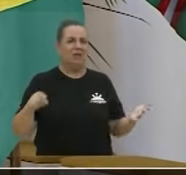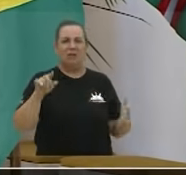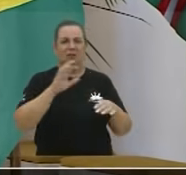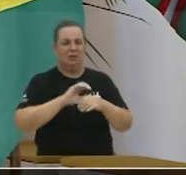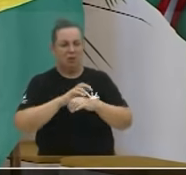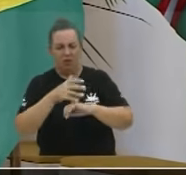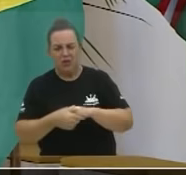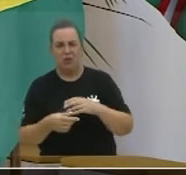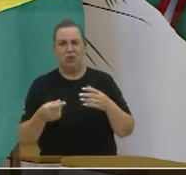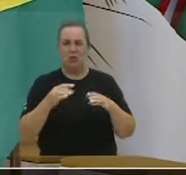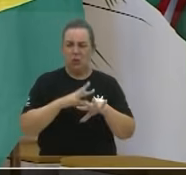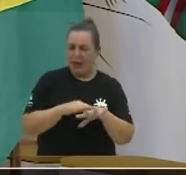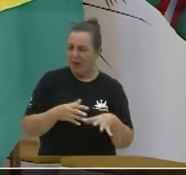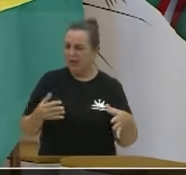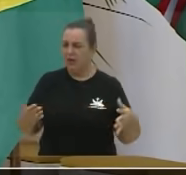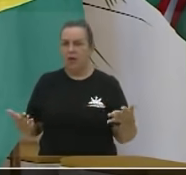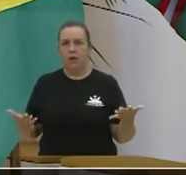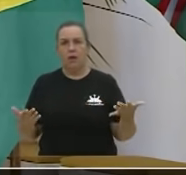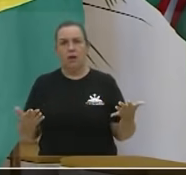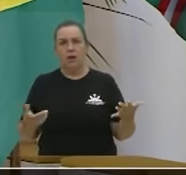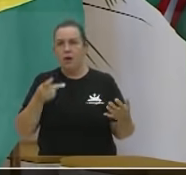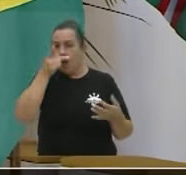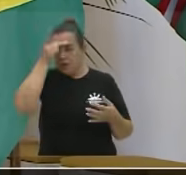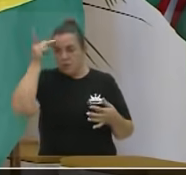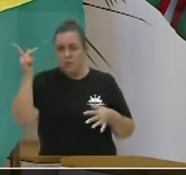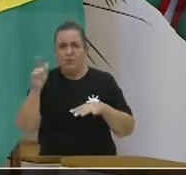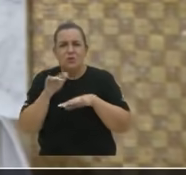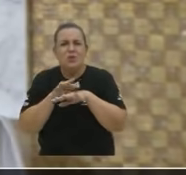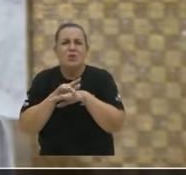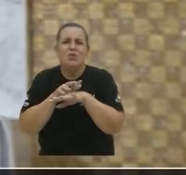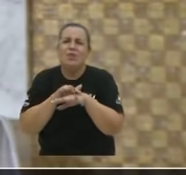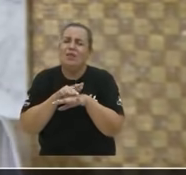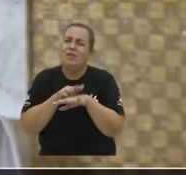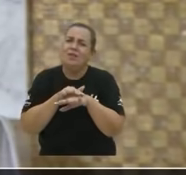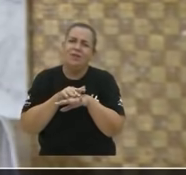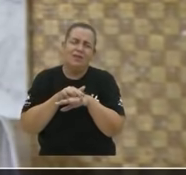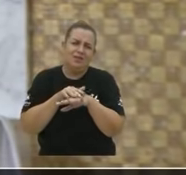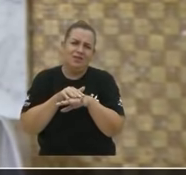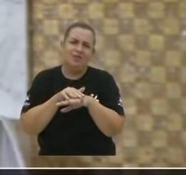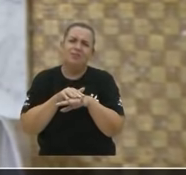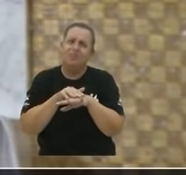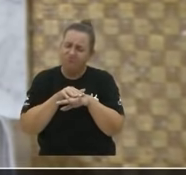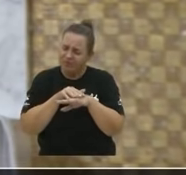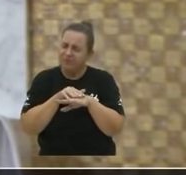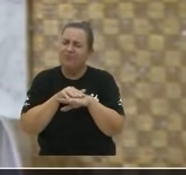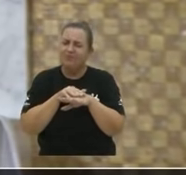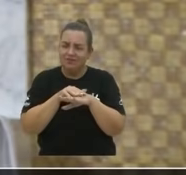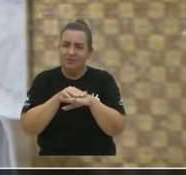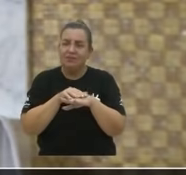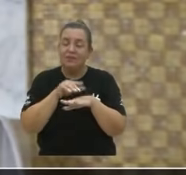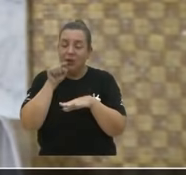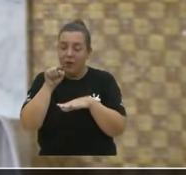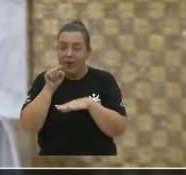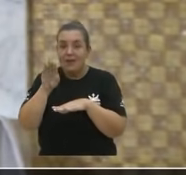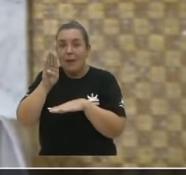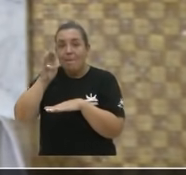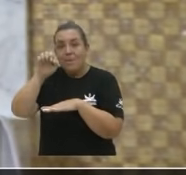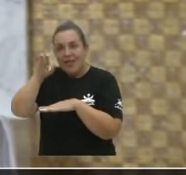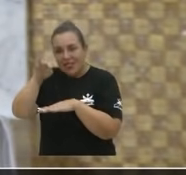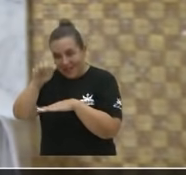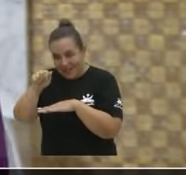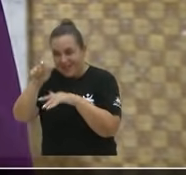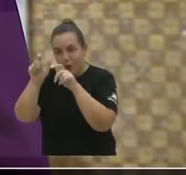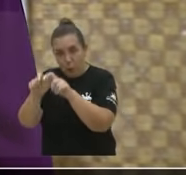morreu. As pessoas estão machucadas. Então essa Betânia nós precisamos